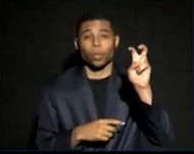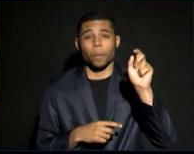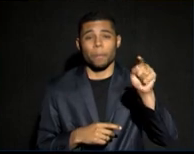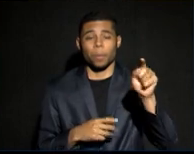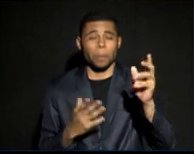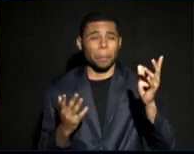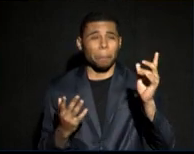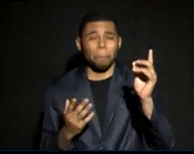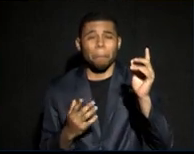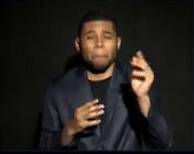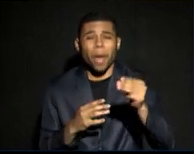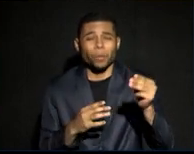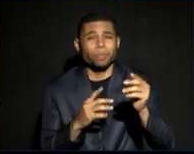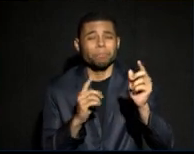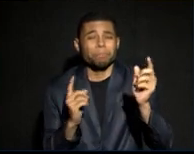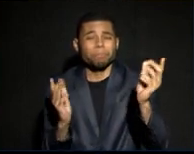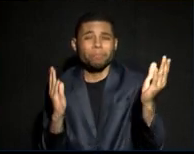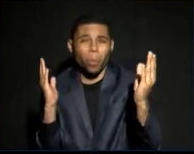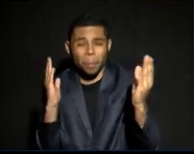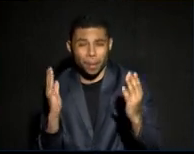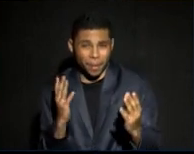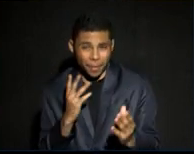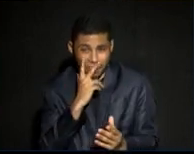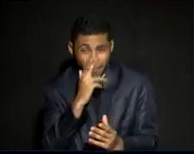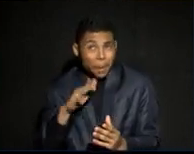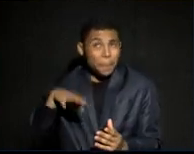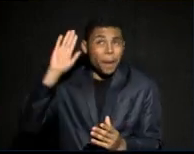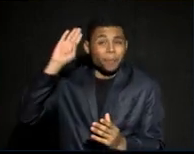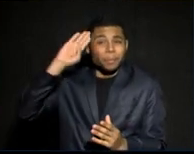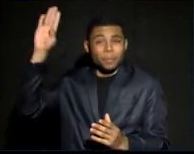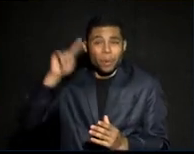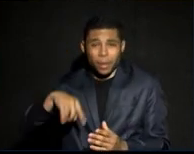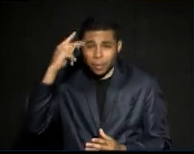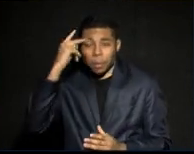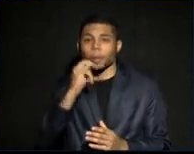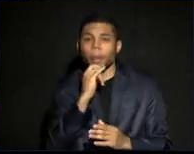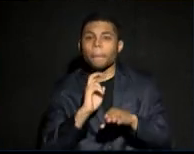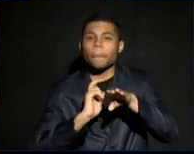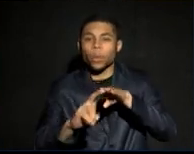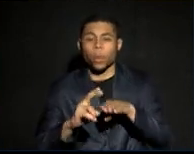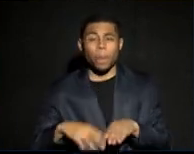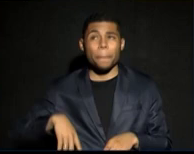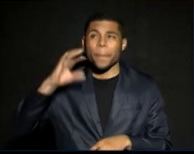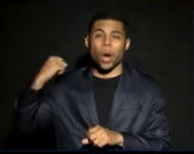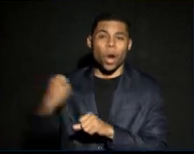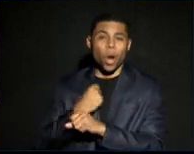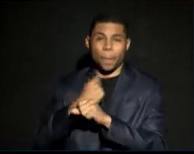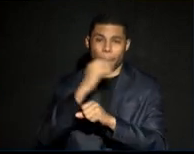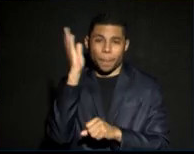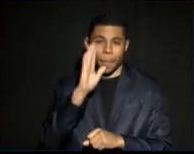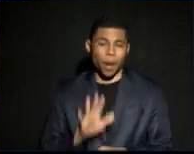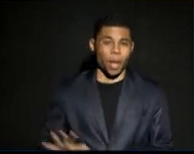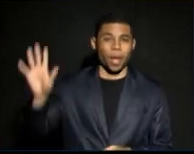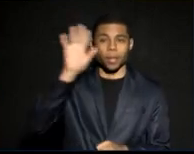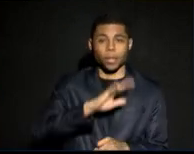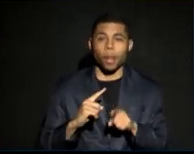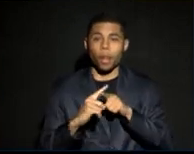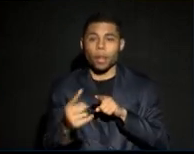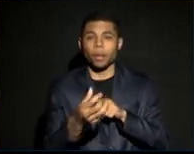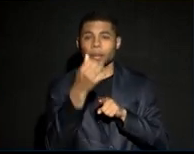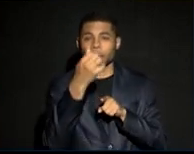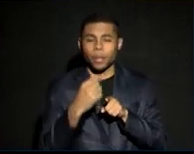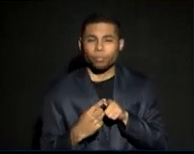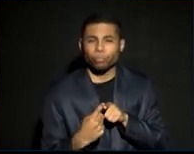orçamento bem menor a infraestrutura de São Paulo do Brasil tá aqui em São Paulo poderia falar do metrô uma obra do Brasil minha seis